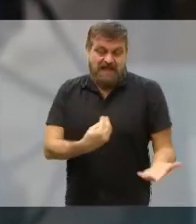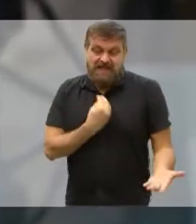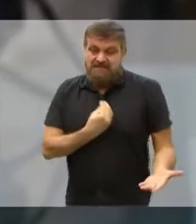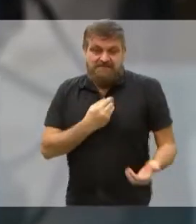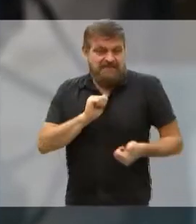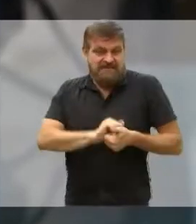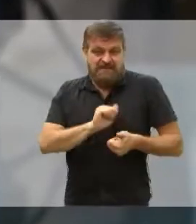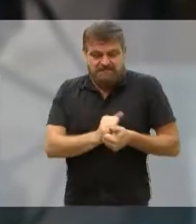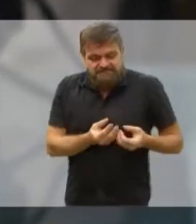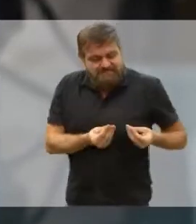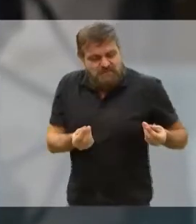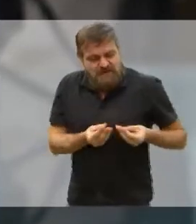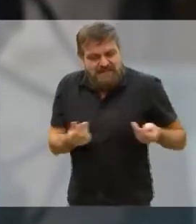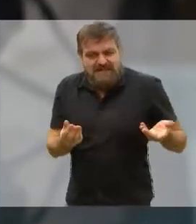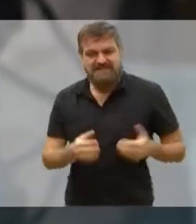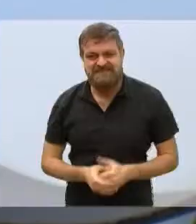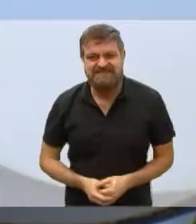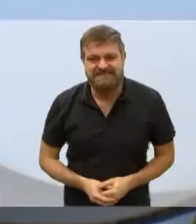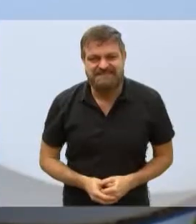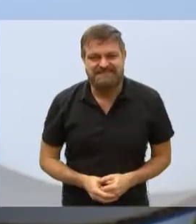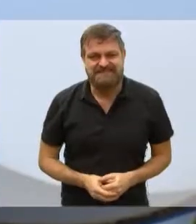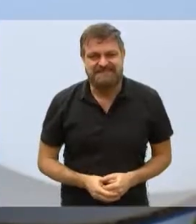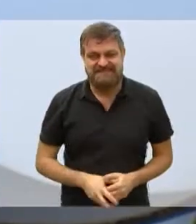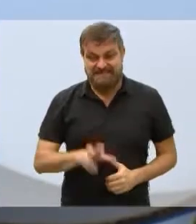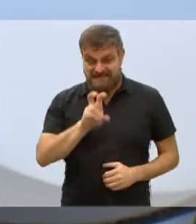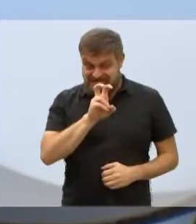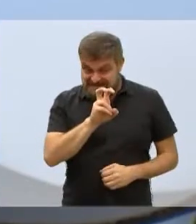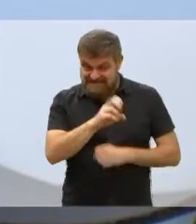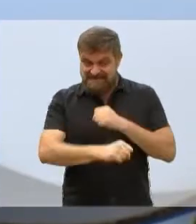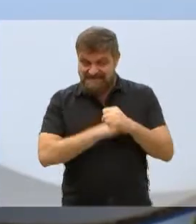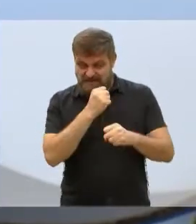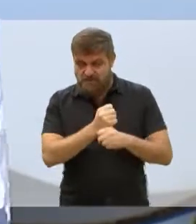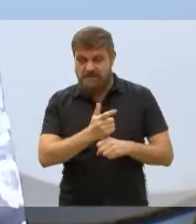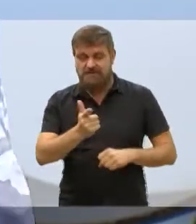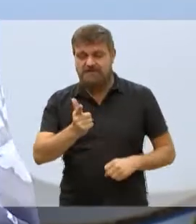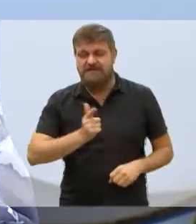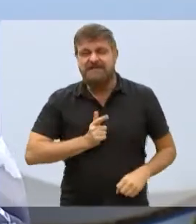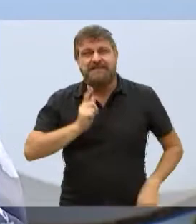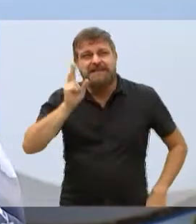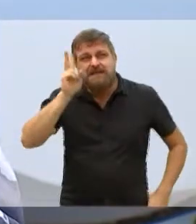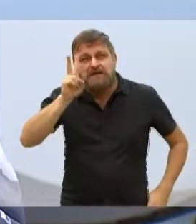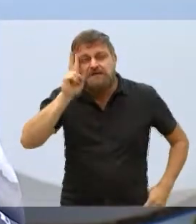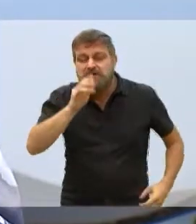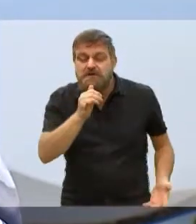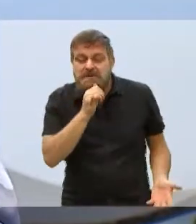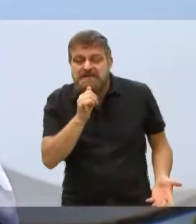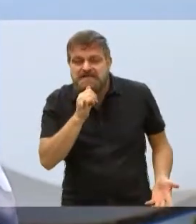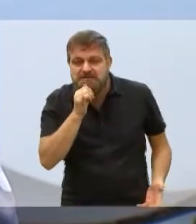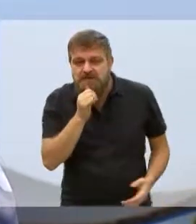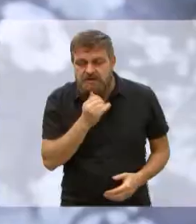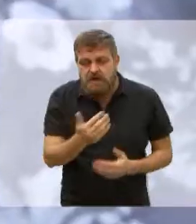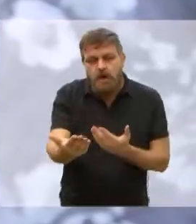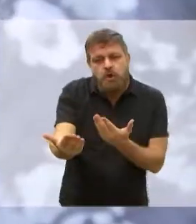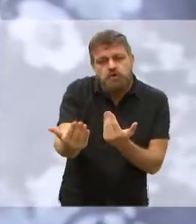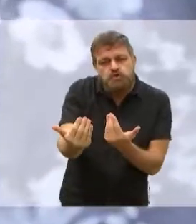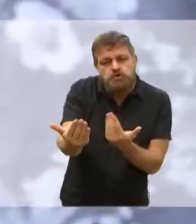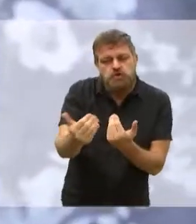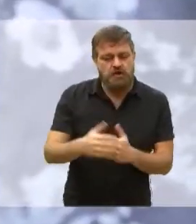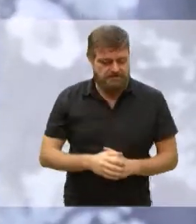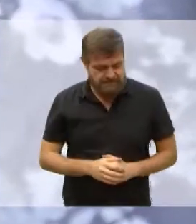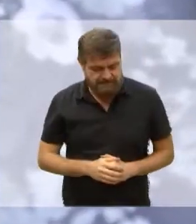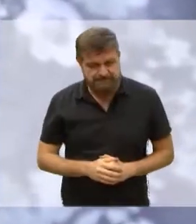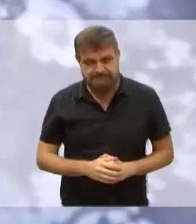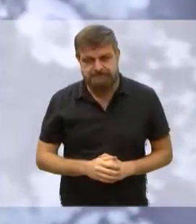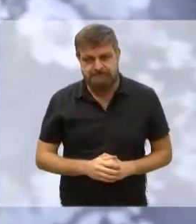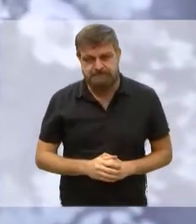Isso é vida, isso é qualidade de vida. Nestes 5 anos, tem algum exemplo de algum